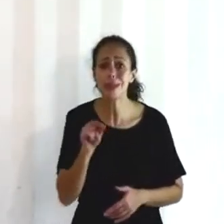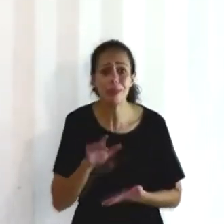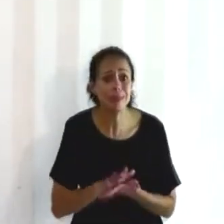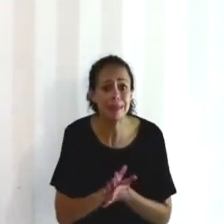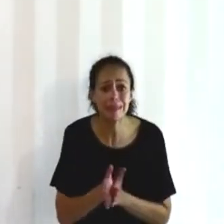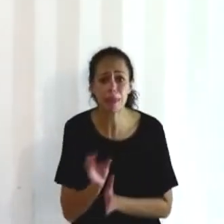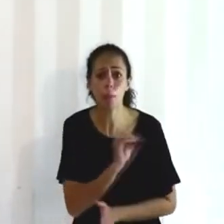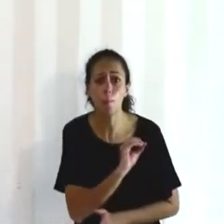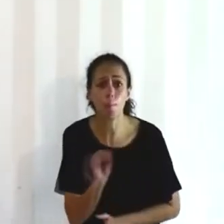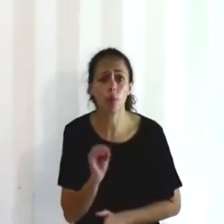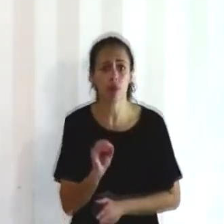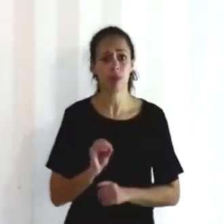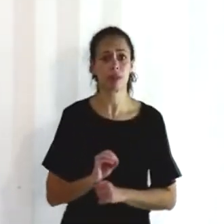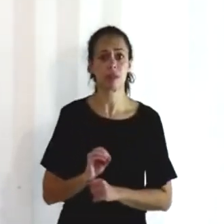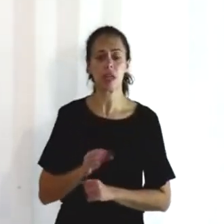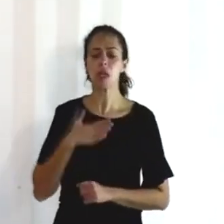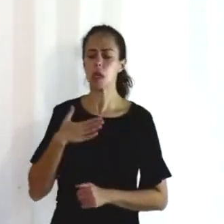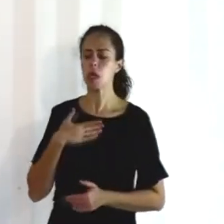própria vida.